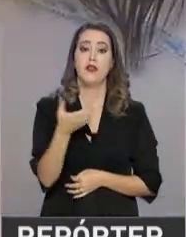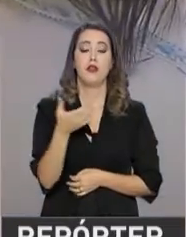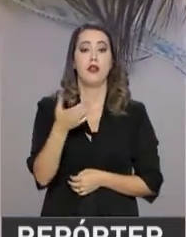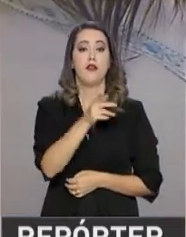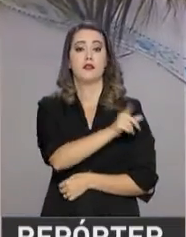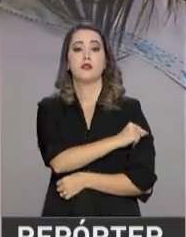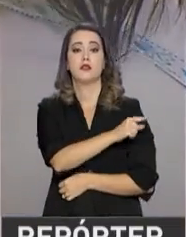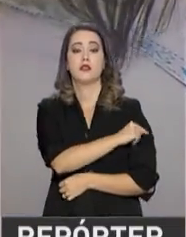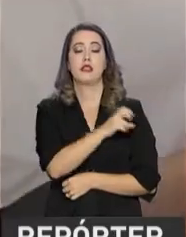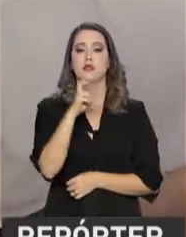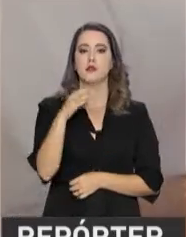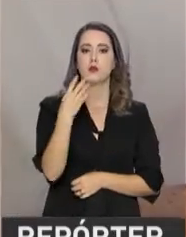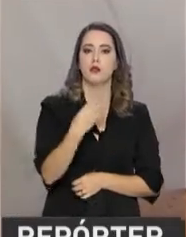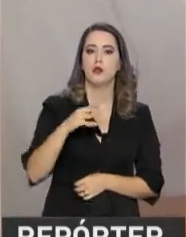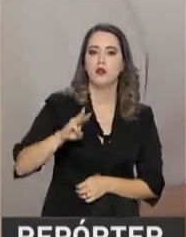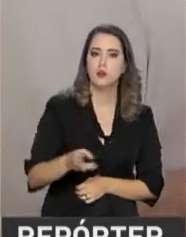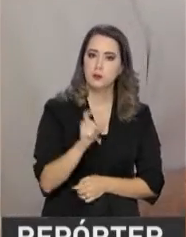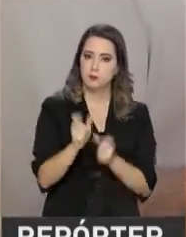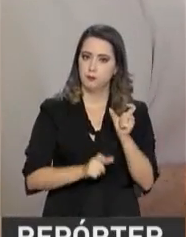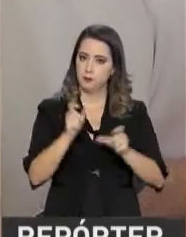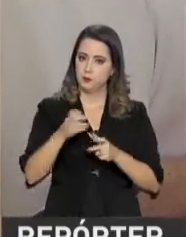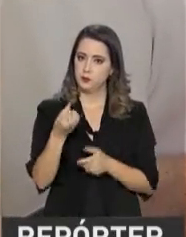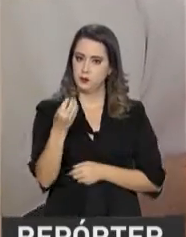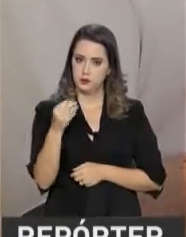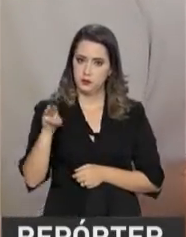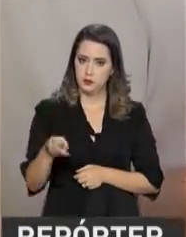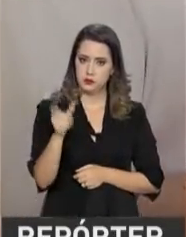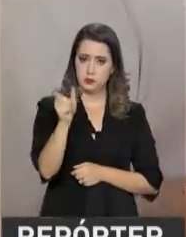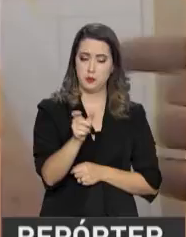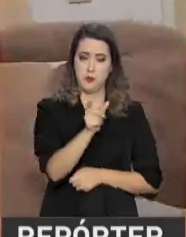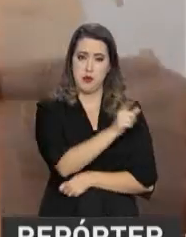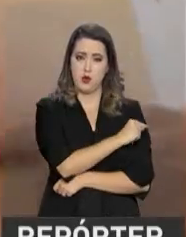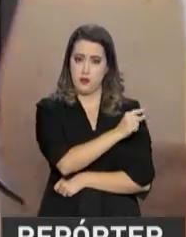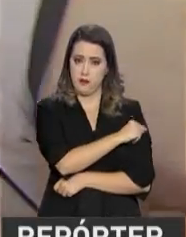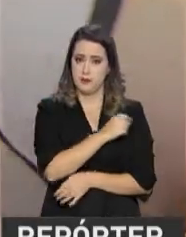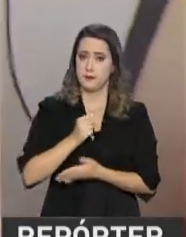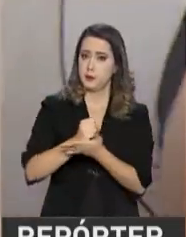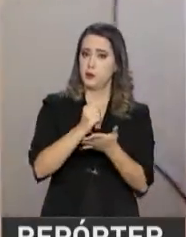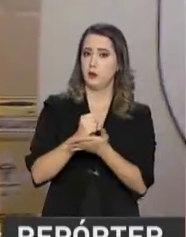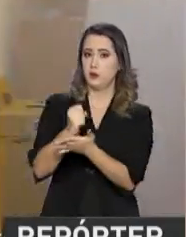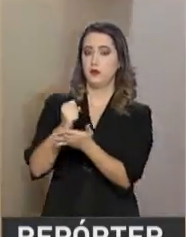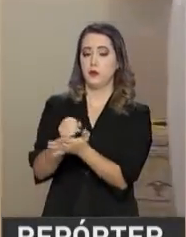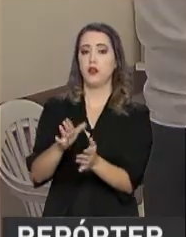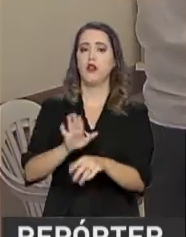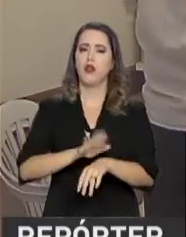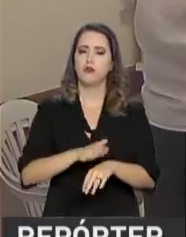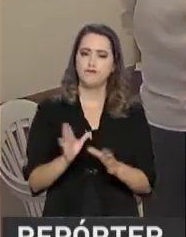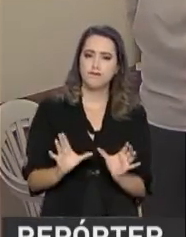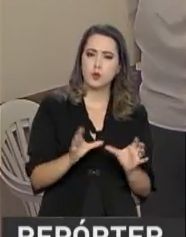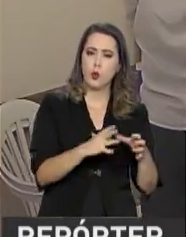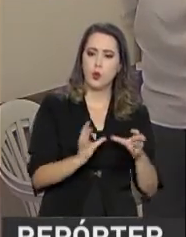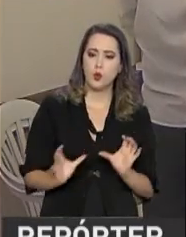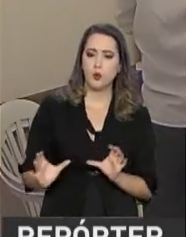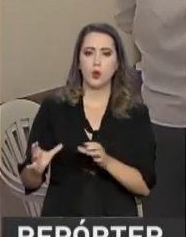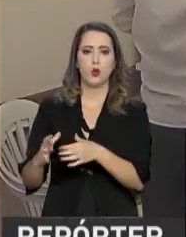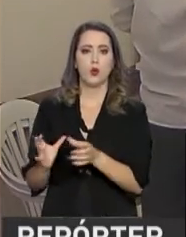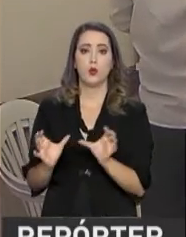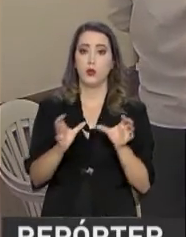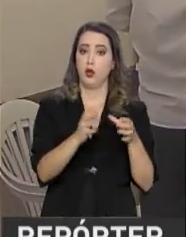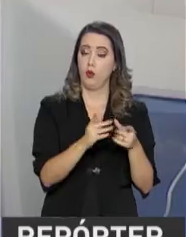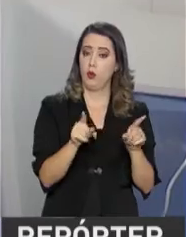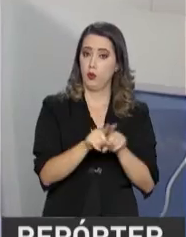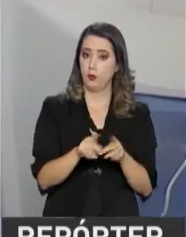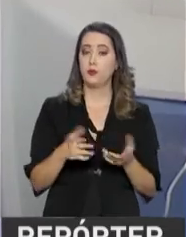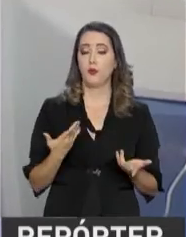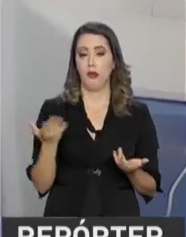54 milhões de pessoas 60 milhões de doses estão sendo entregues em etapas para os estados a meta é vacinar